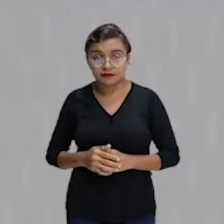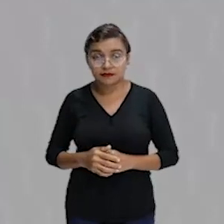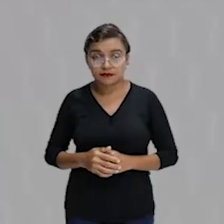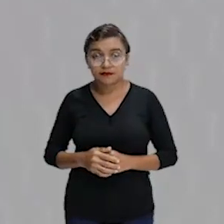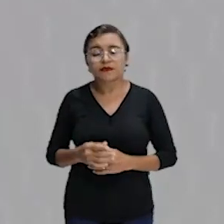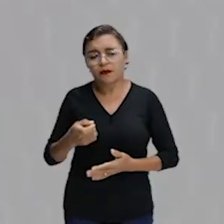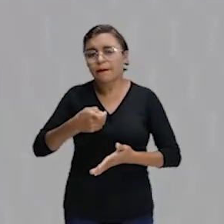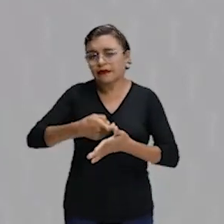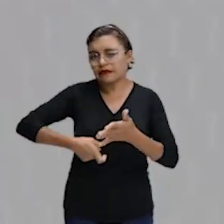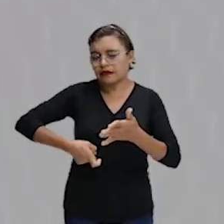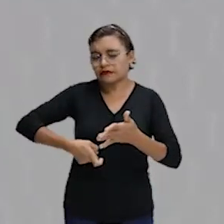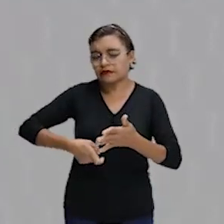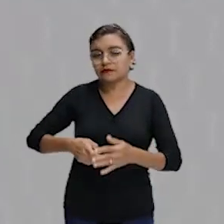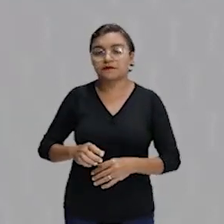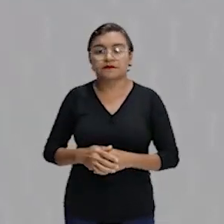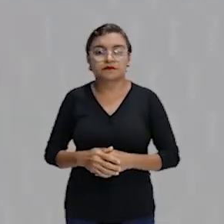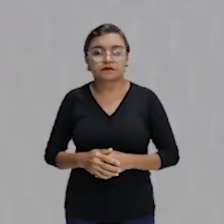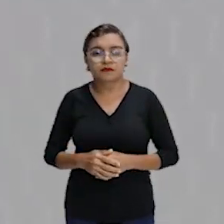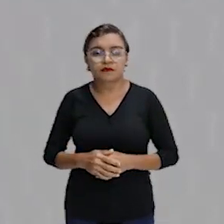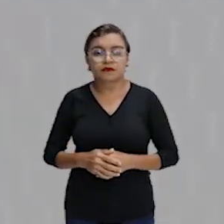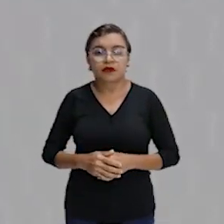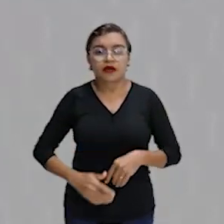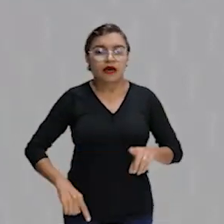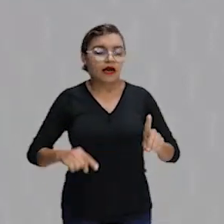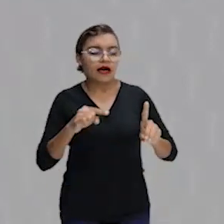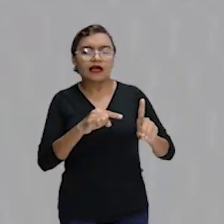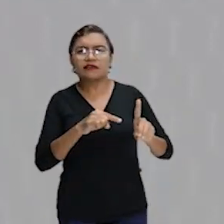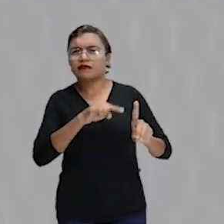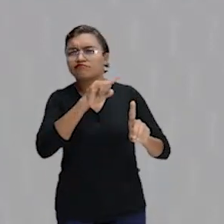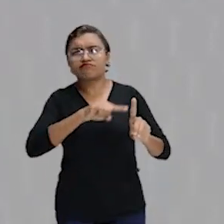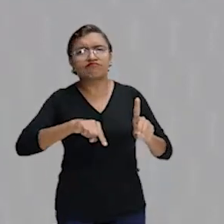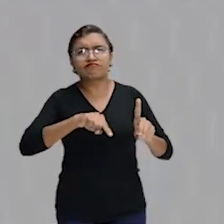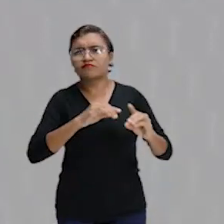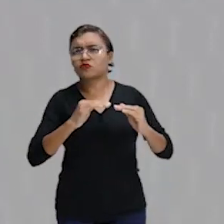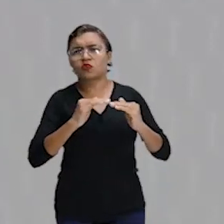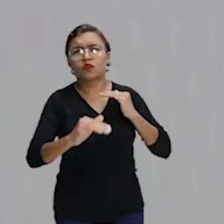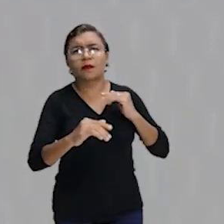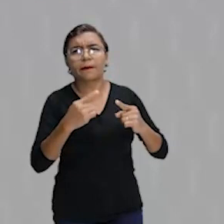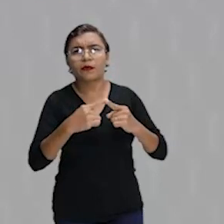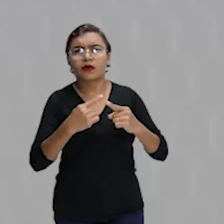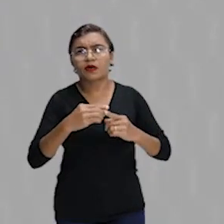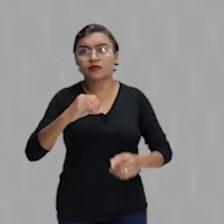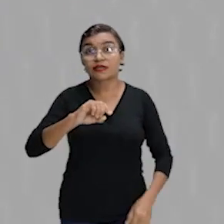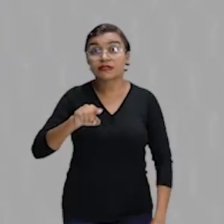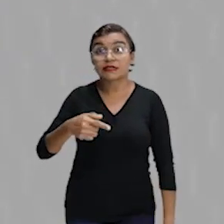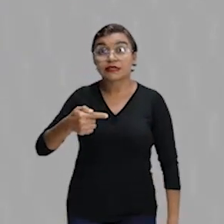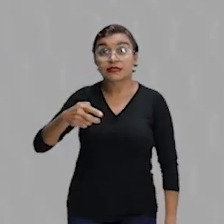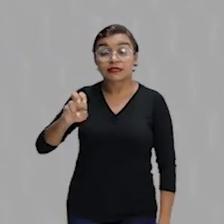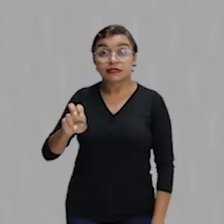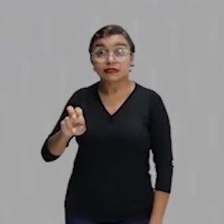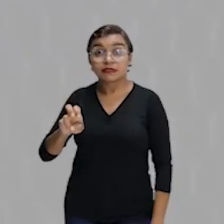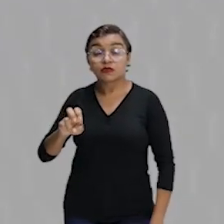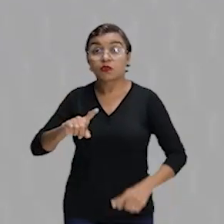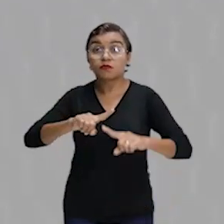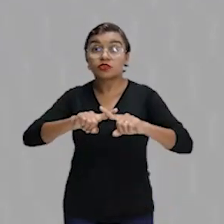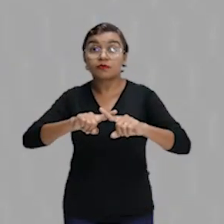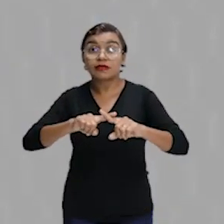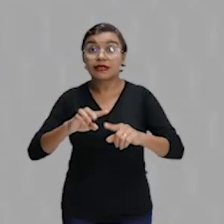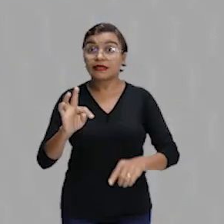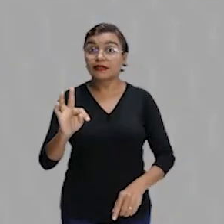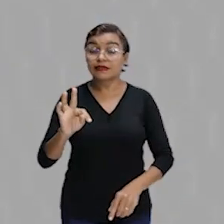restante. Por que que a letra D está fora? Porque o 0,75 que aparece aqui, ó, está multiplicando o